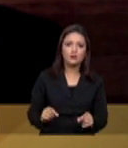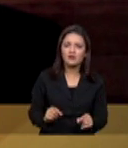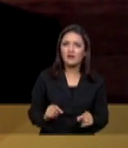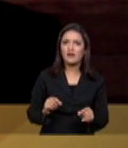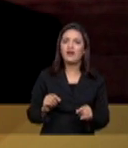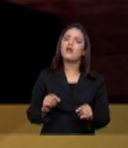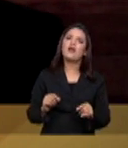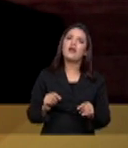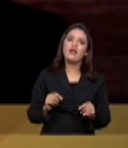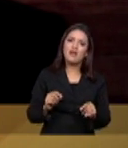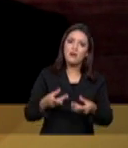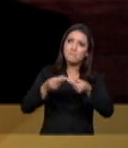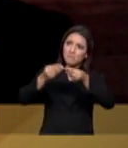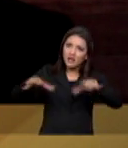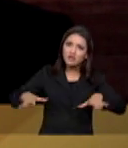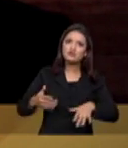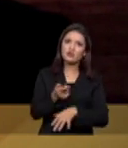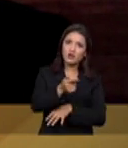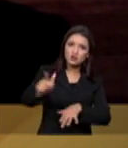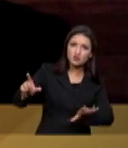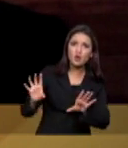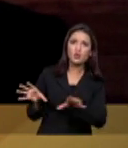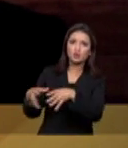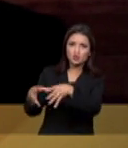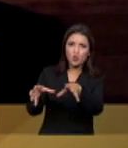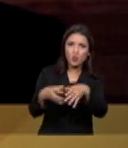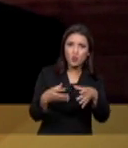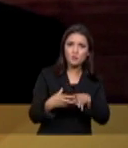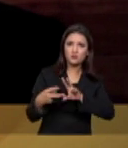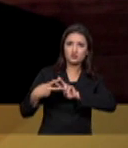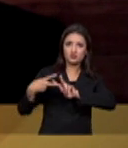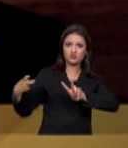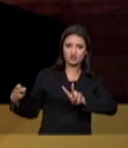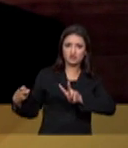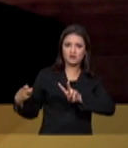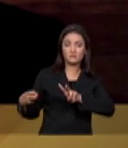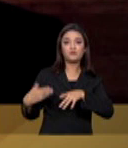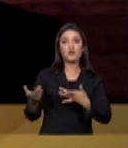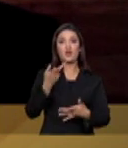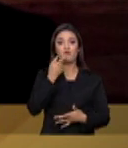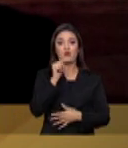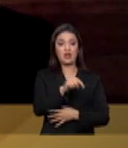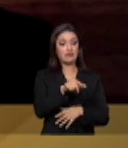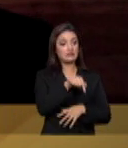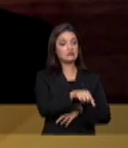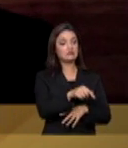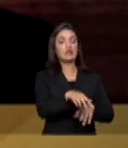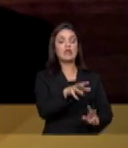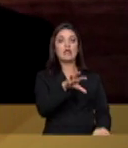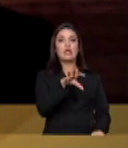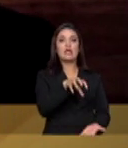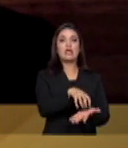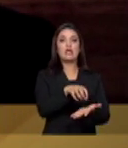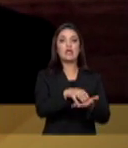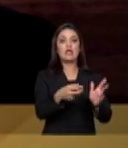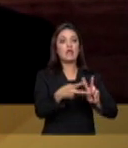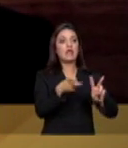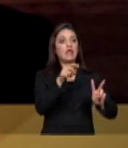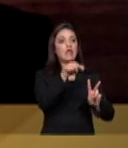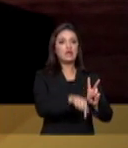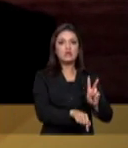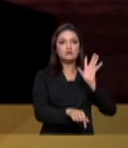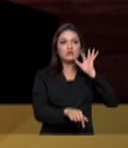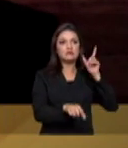indígenas quer dizer que a solução dada para os macuxis é a mesma dava para